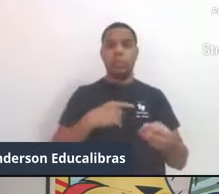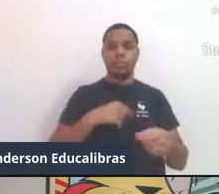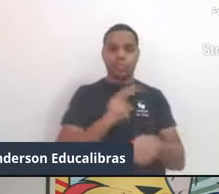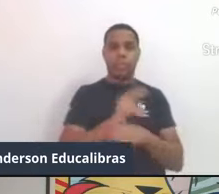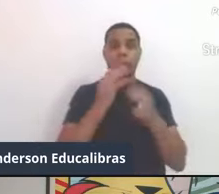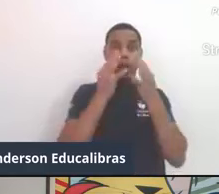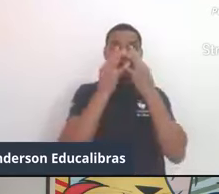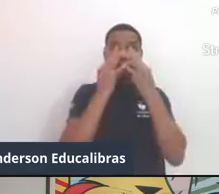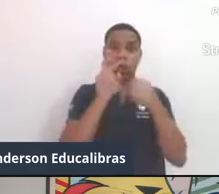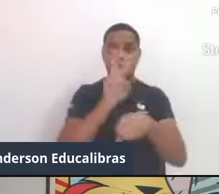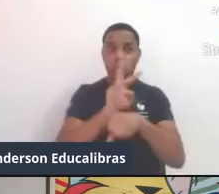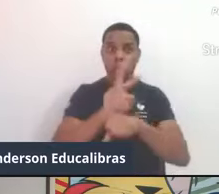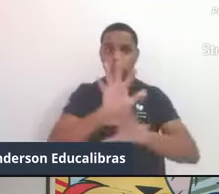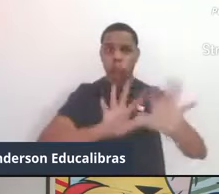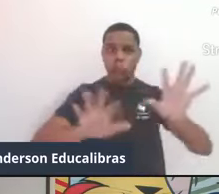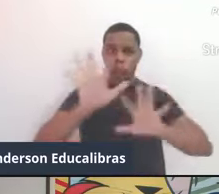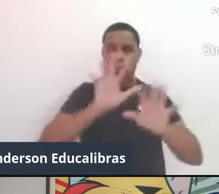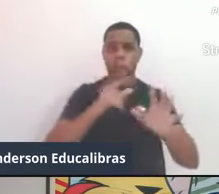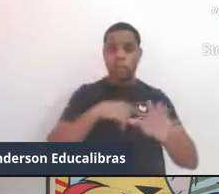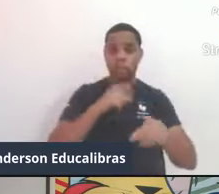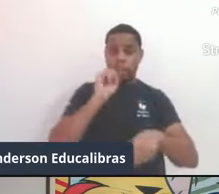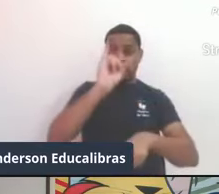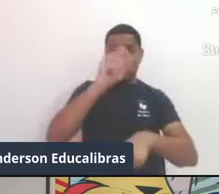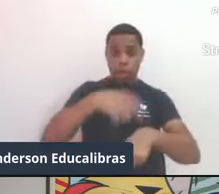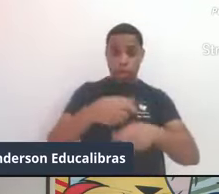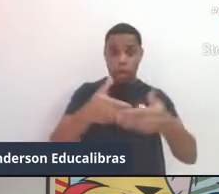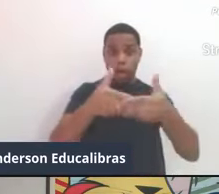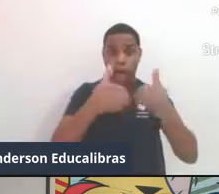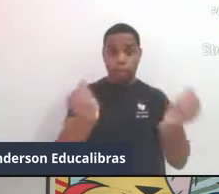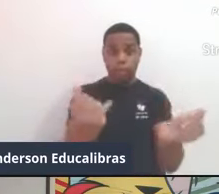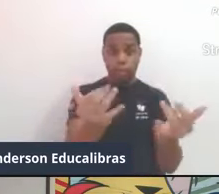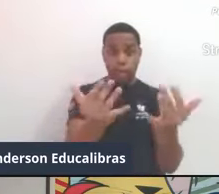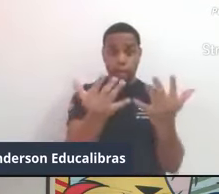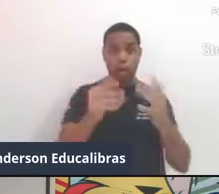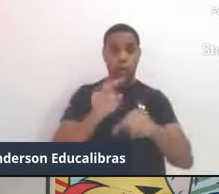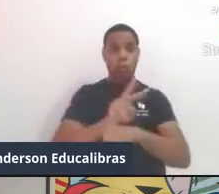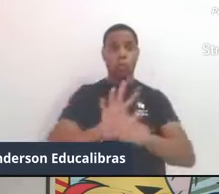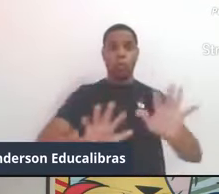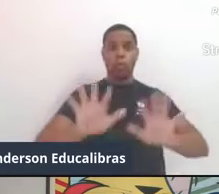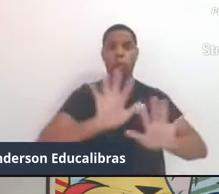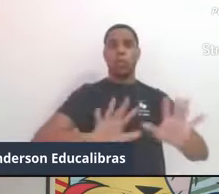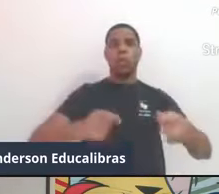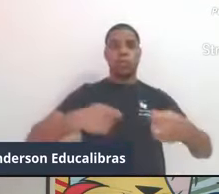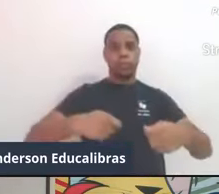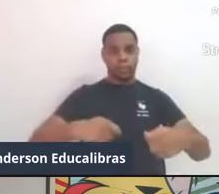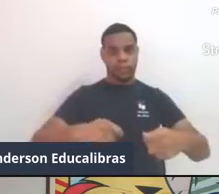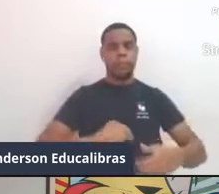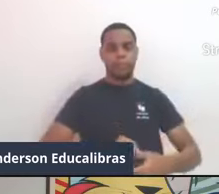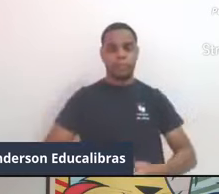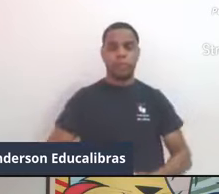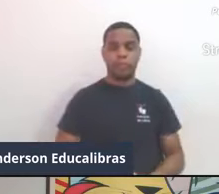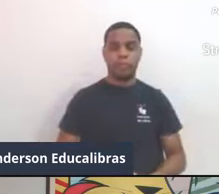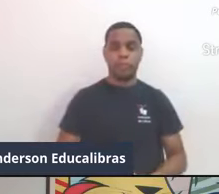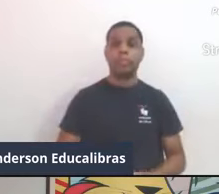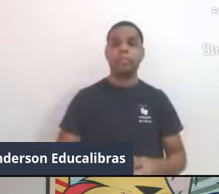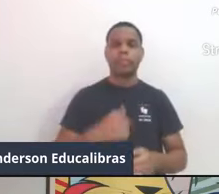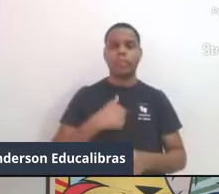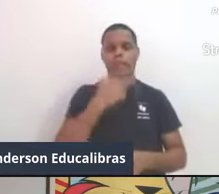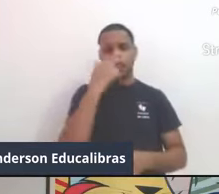atenções muito novas também com relação aos cuidados necessários. Eu acho importante ressaltar dois